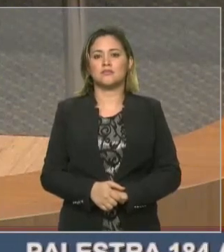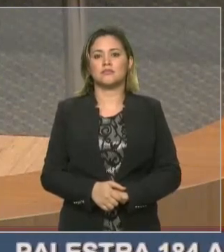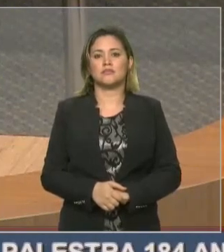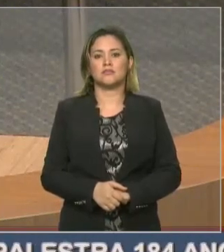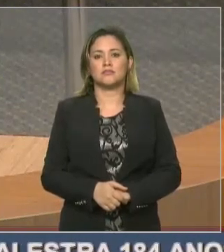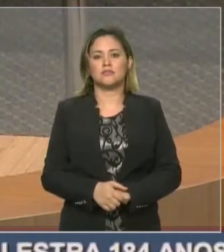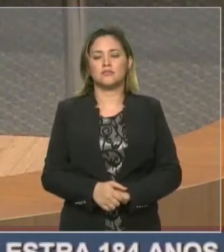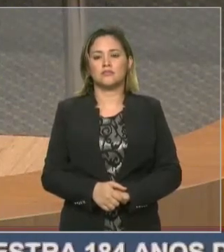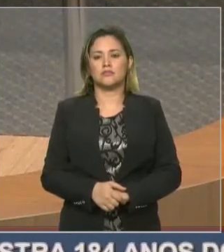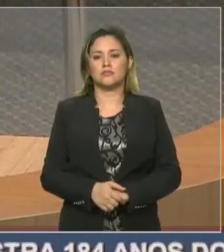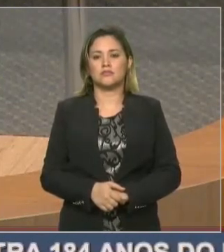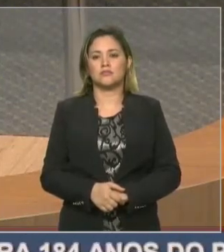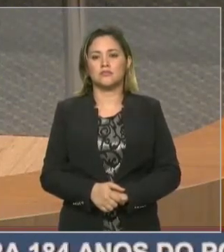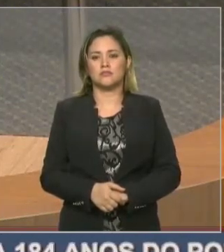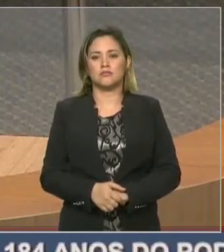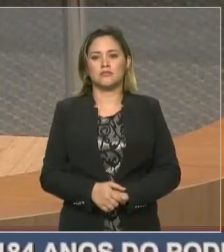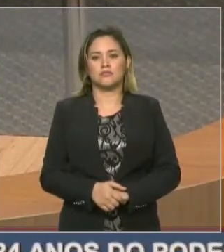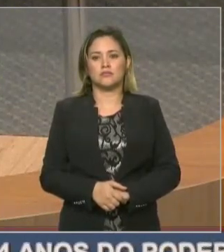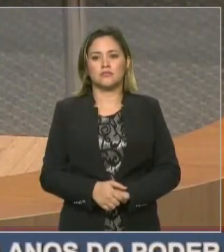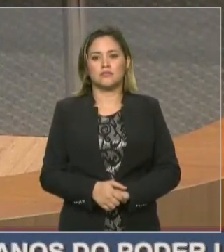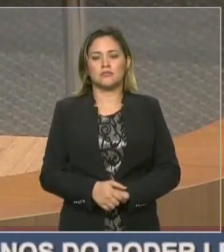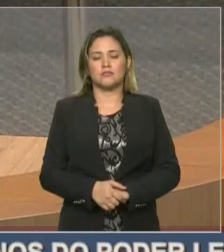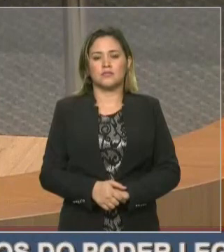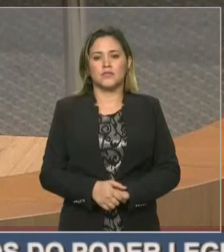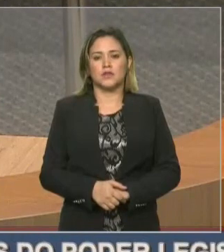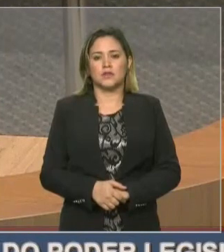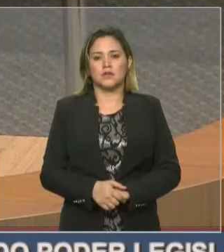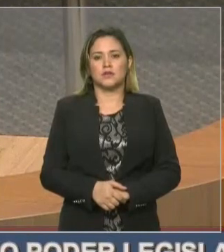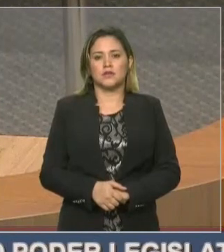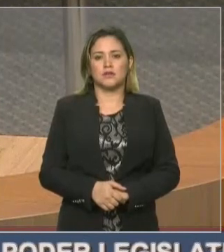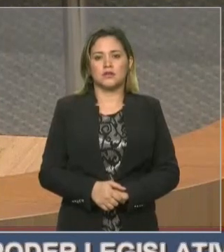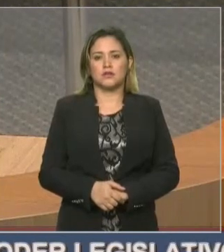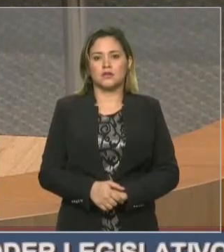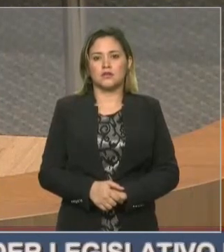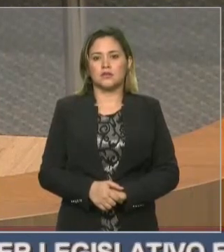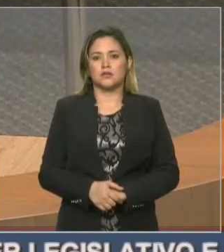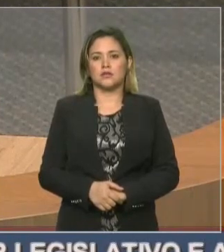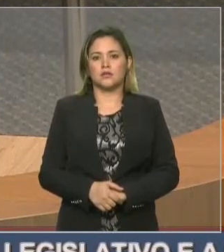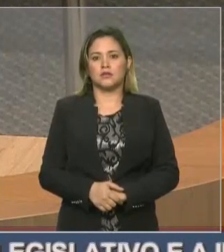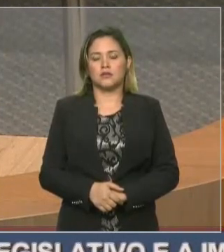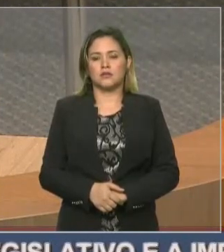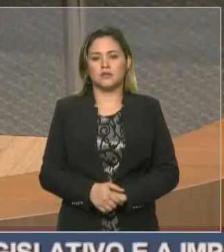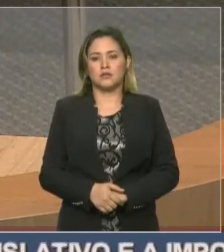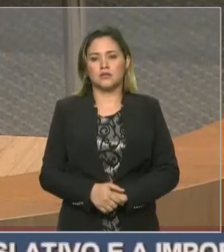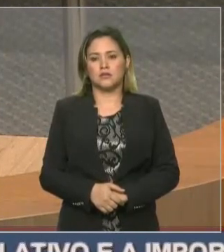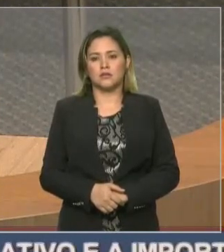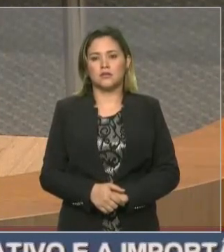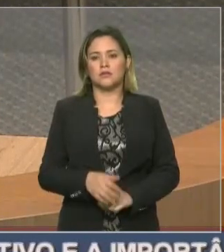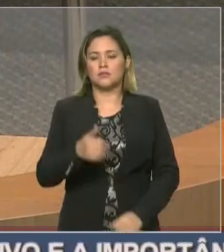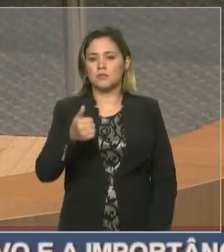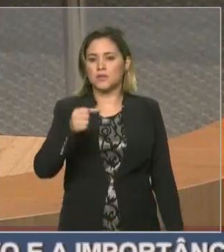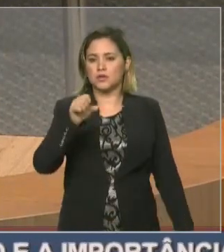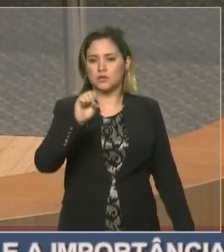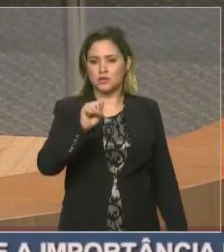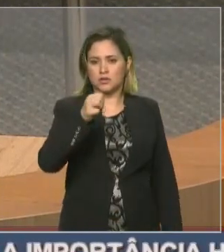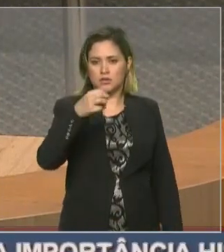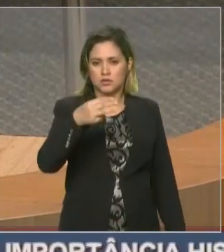Quando foi em 1834, fizeram a nossa Constituição